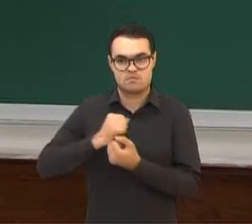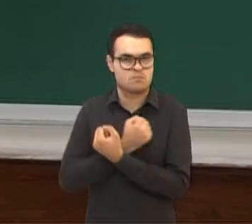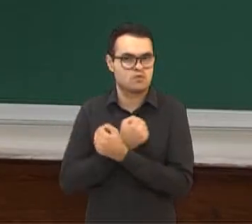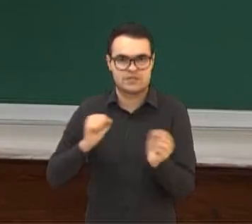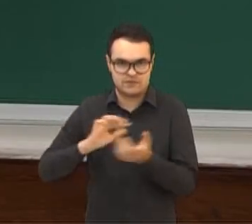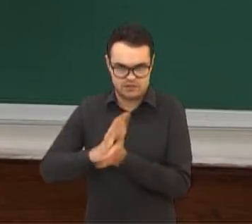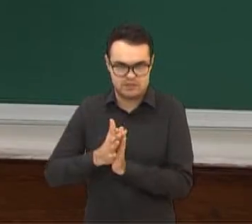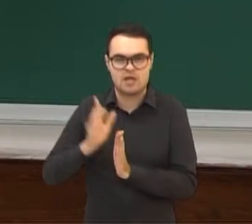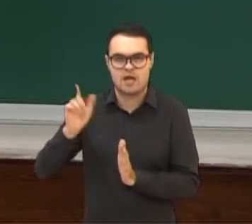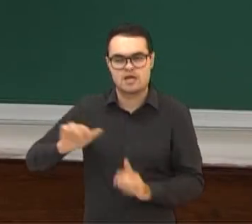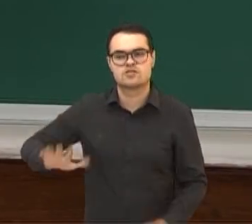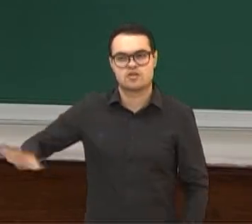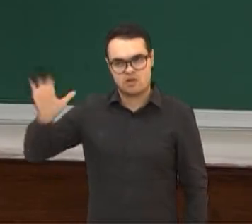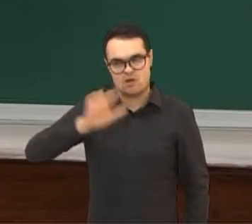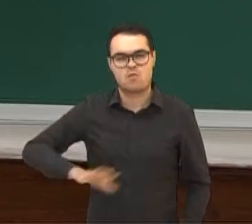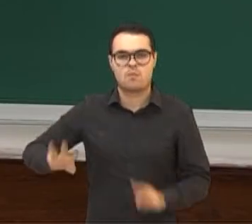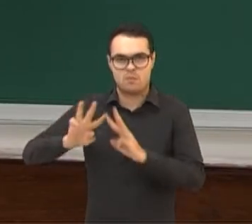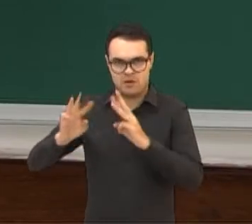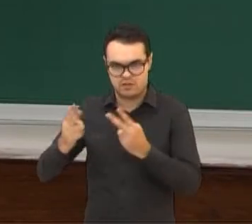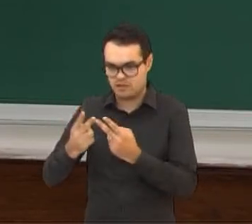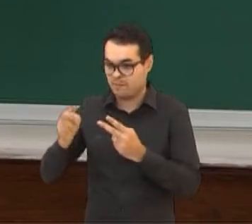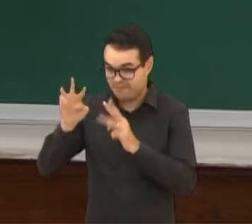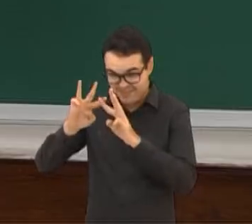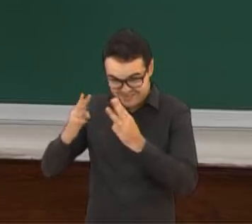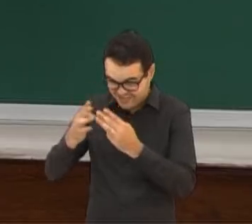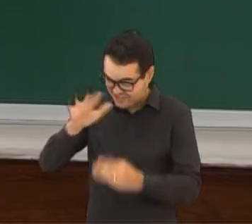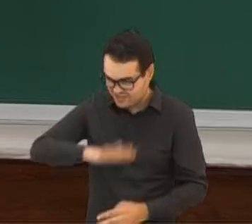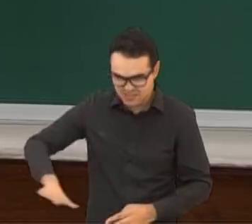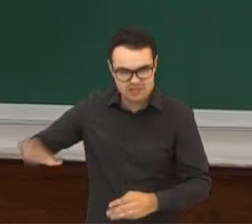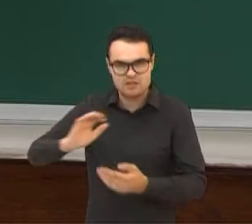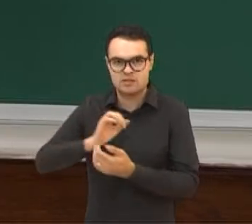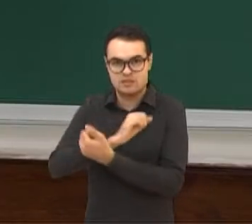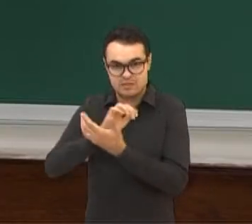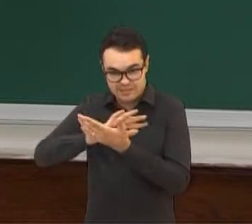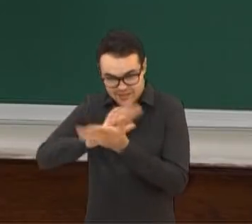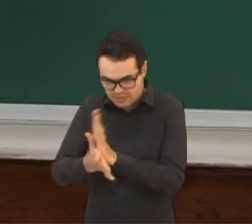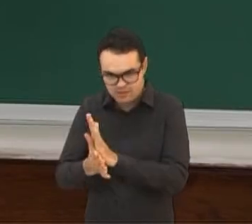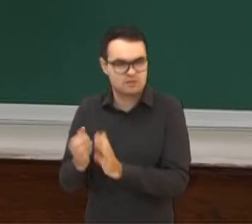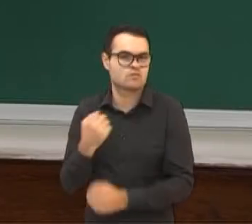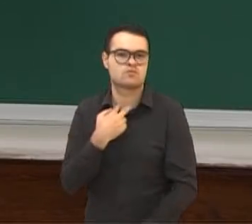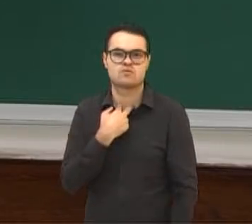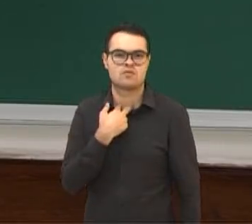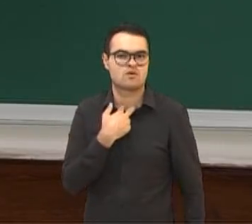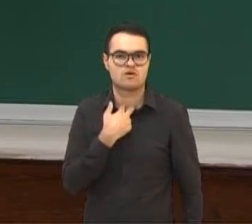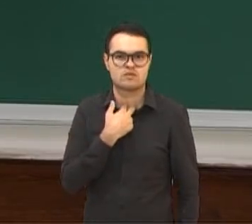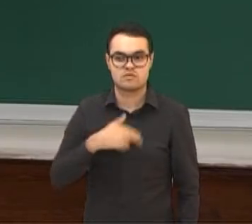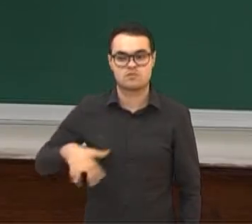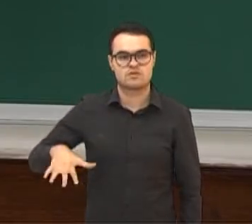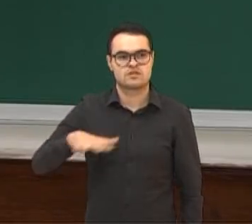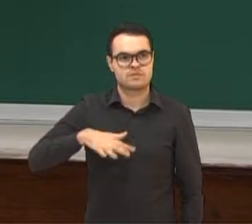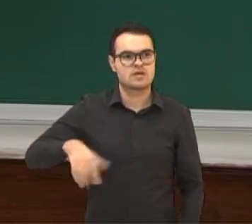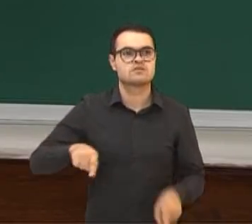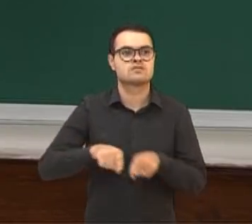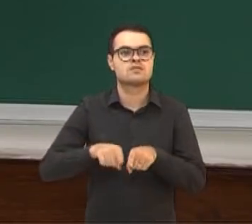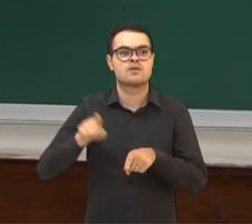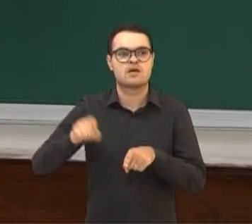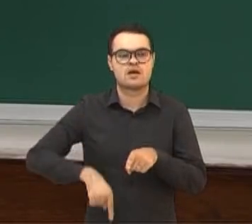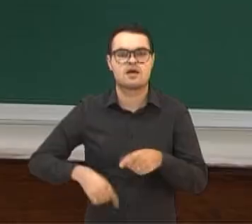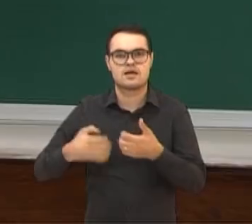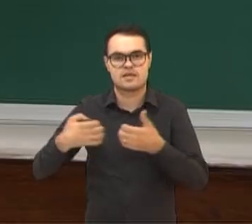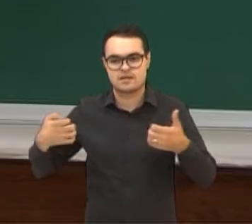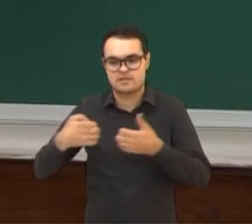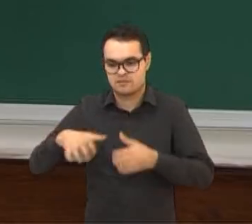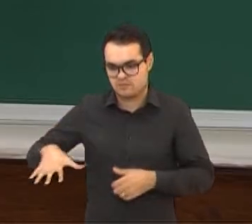propriedade geral. A matéria como um todo não pode ser destruída. A extensão, ou seja, o espaço em duas dimensões que a